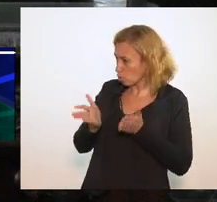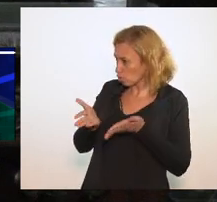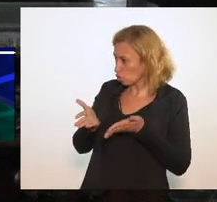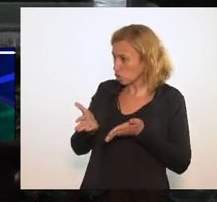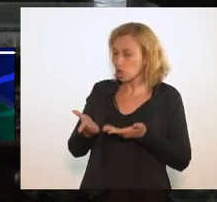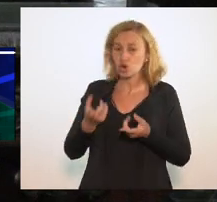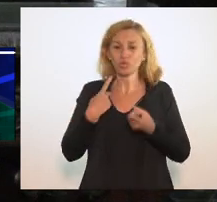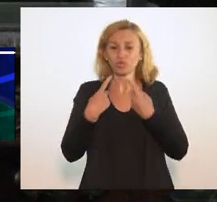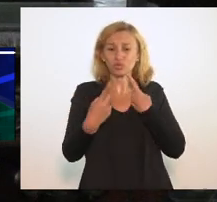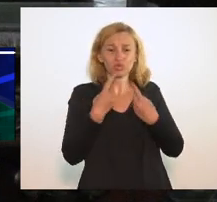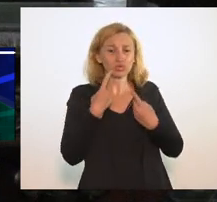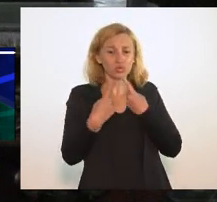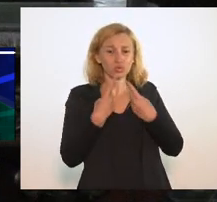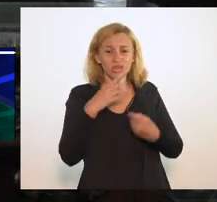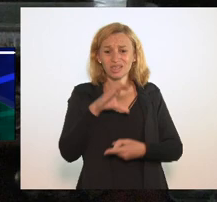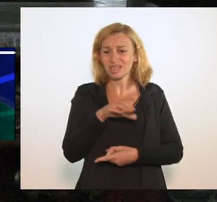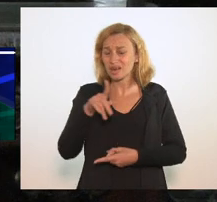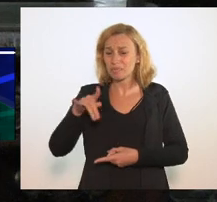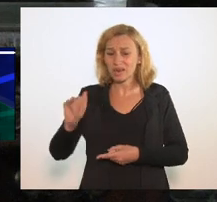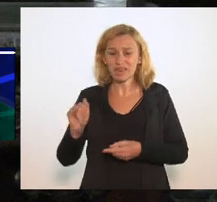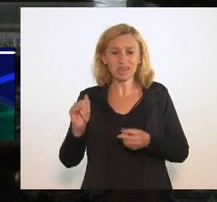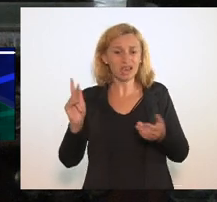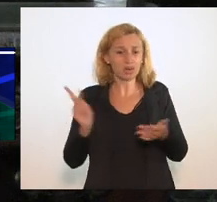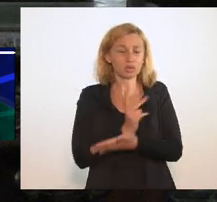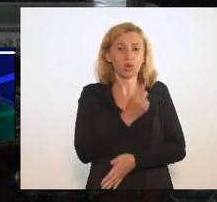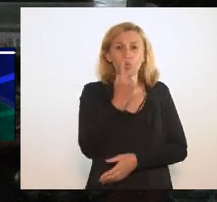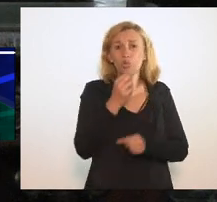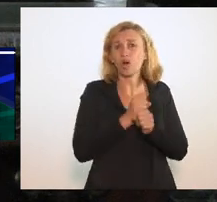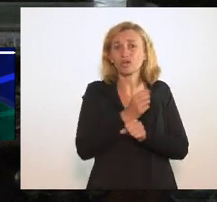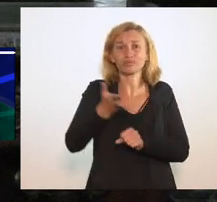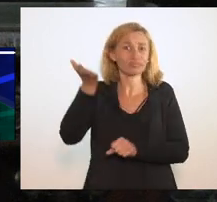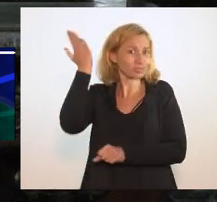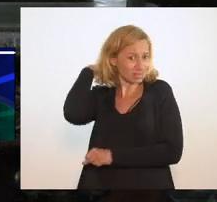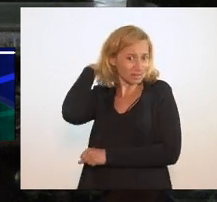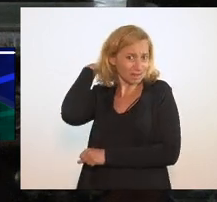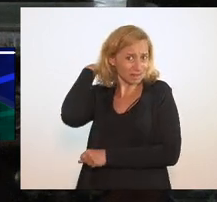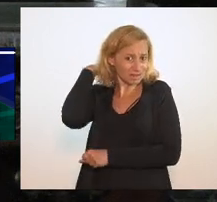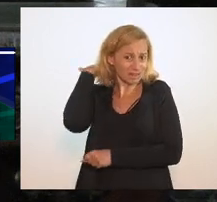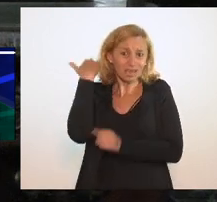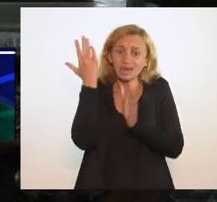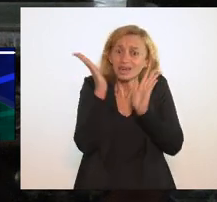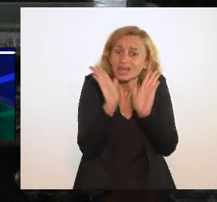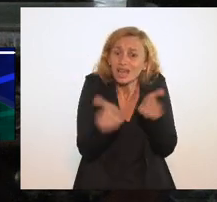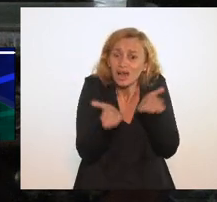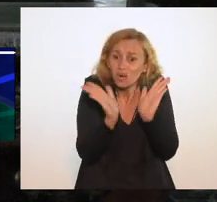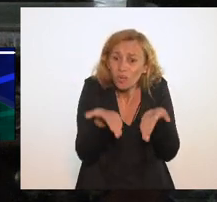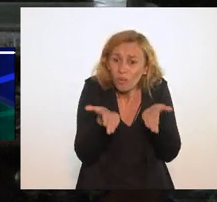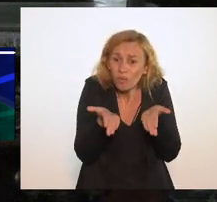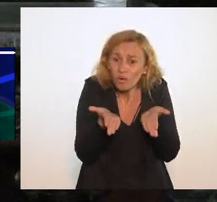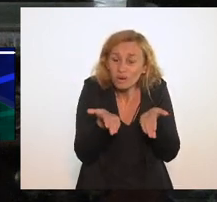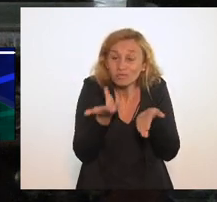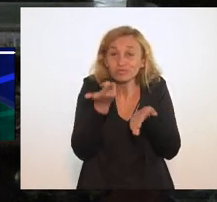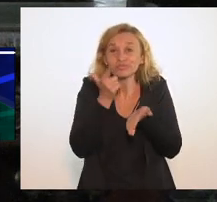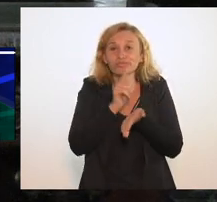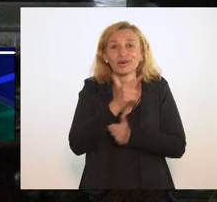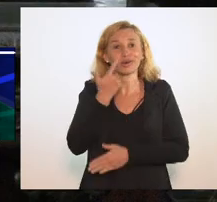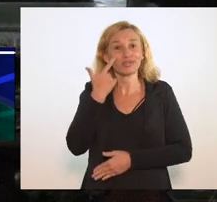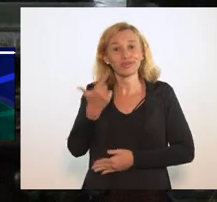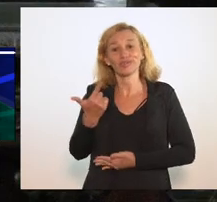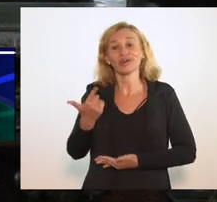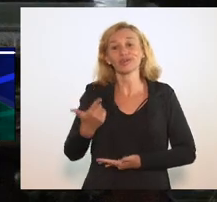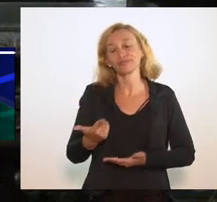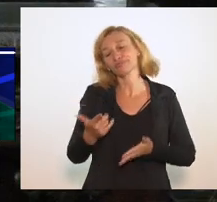um debate de uma CPI que aconteceu há um ano atrás e que agora que a gente consegue ver